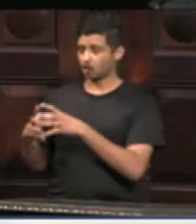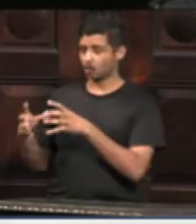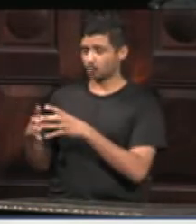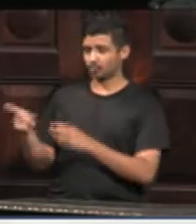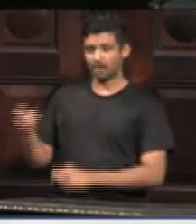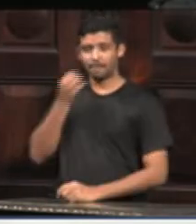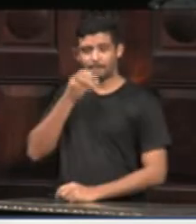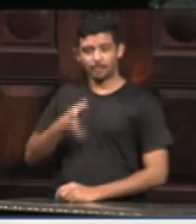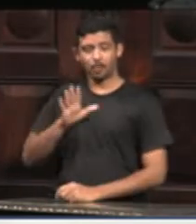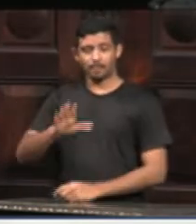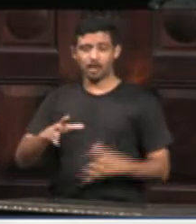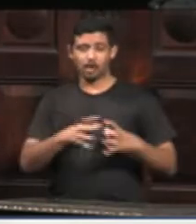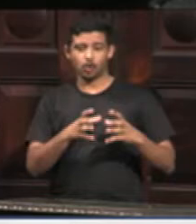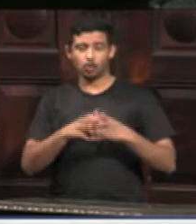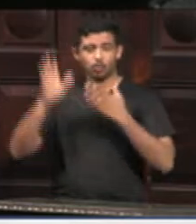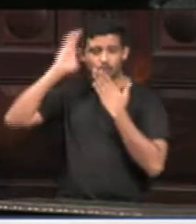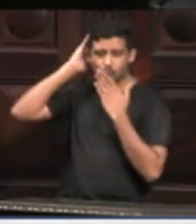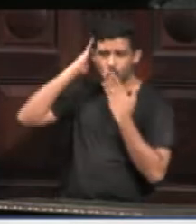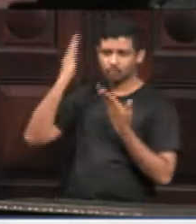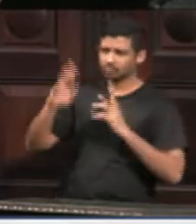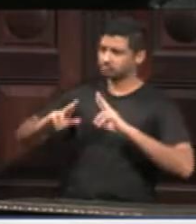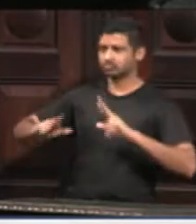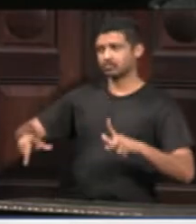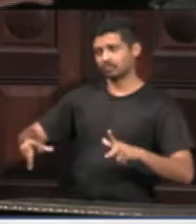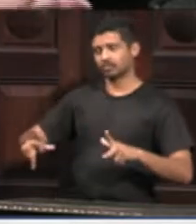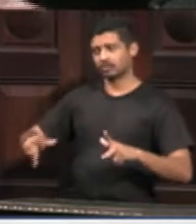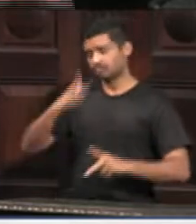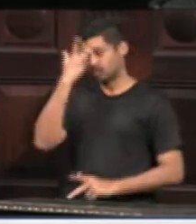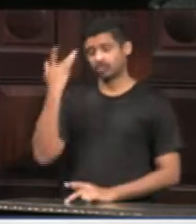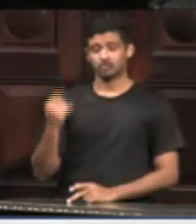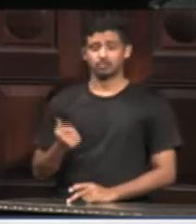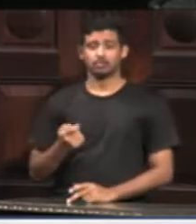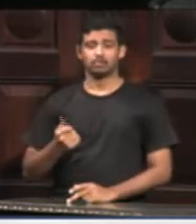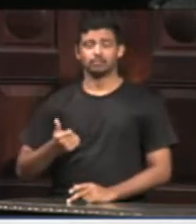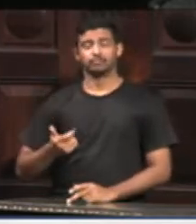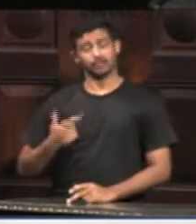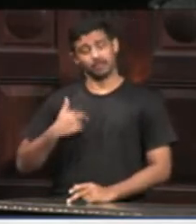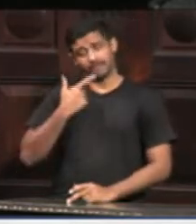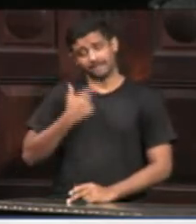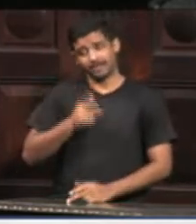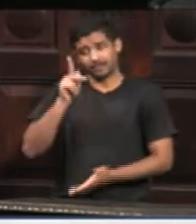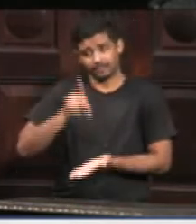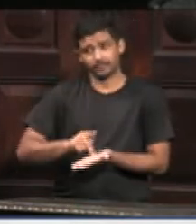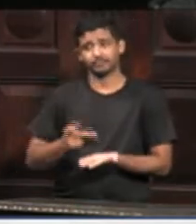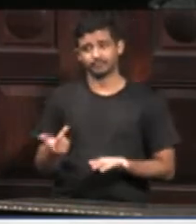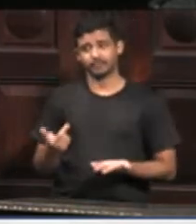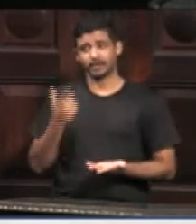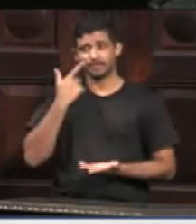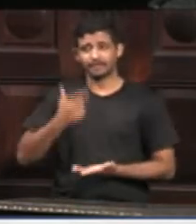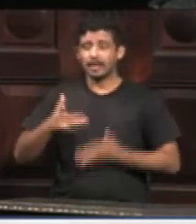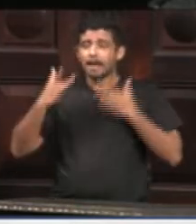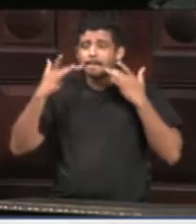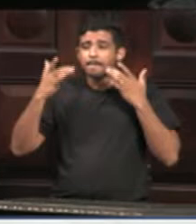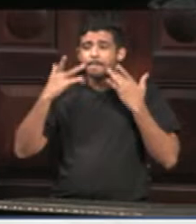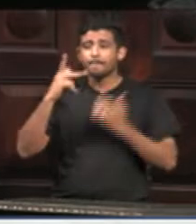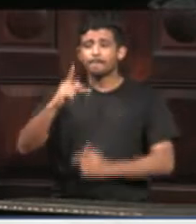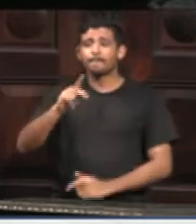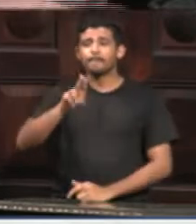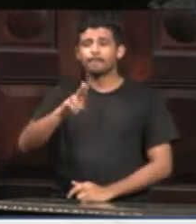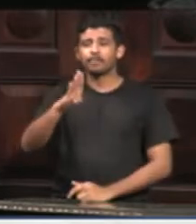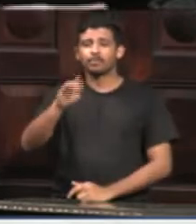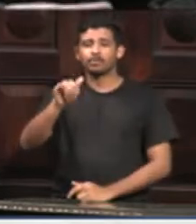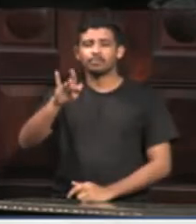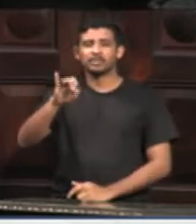índio. Geralmente tem muito poucas pessoas. Vou admitir que a peça publicitária tenha